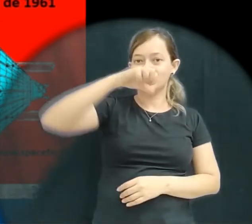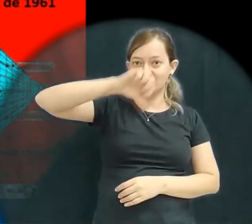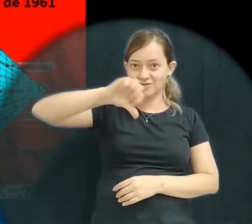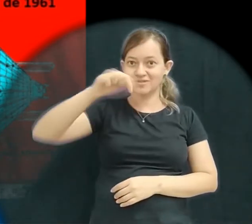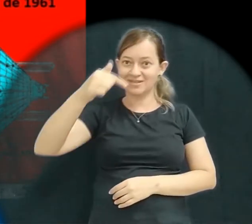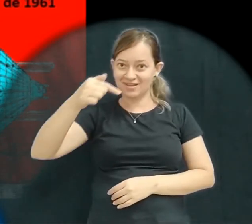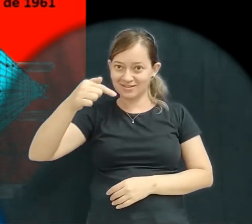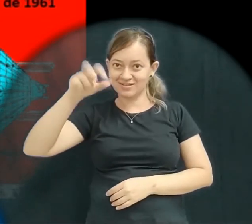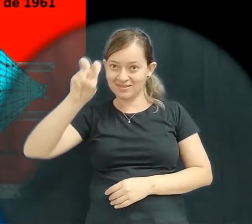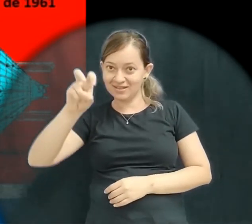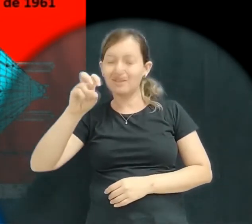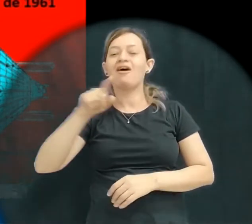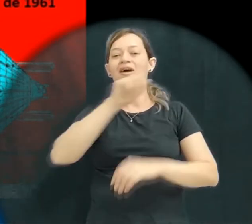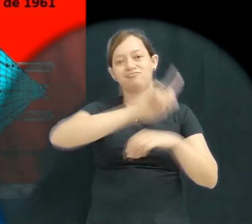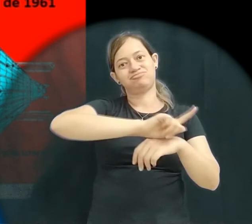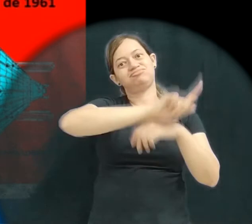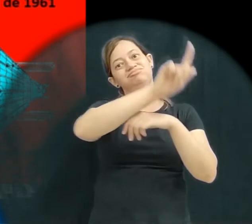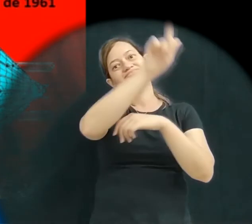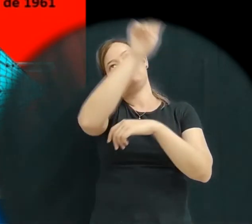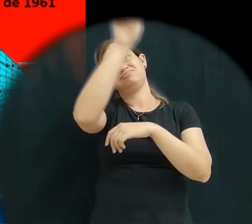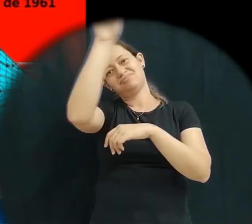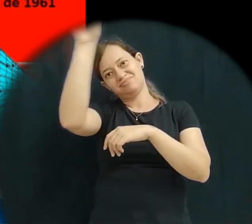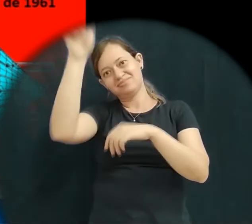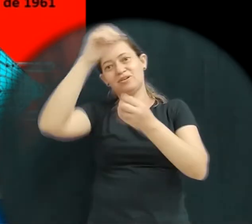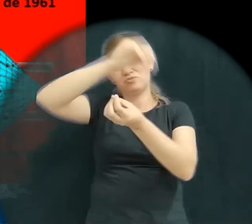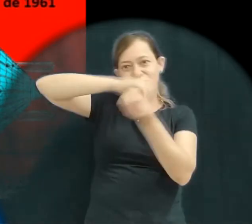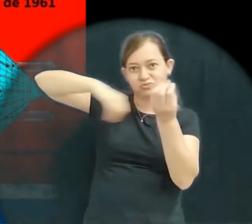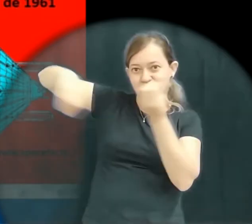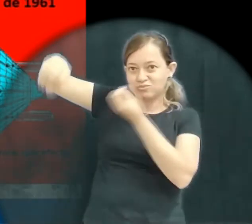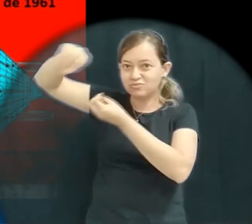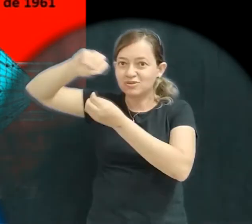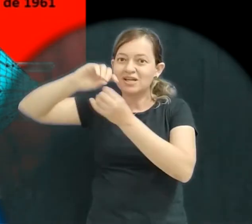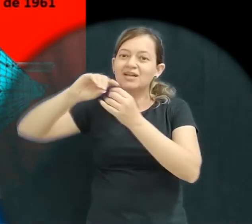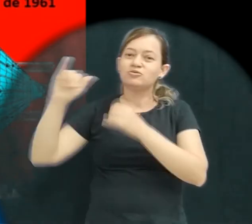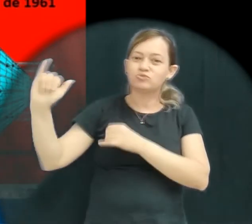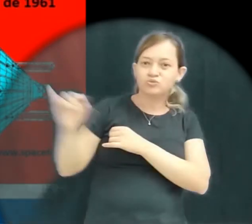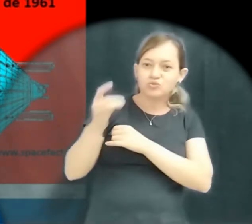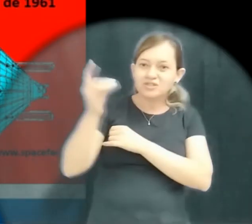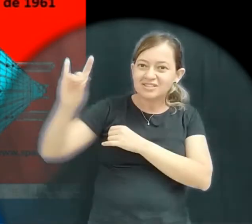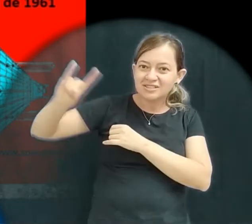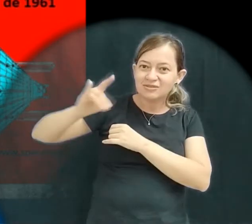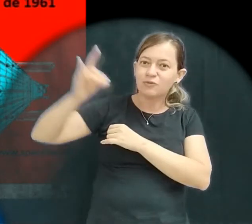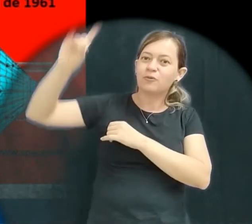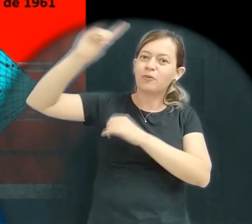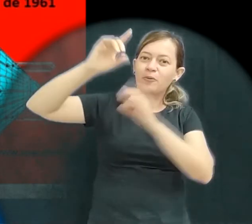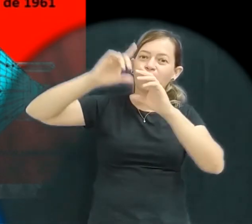tecnologia espacial. Já tinham a tecnologia de colocar em órbita um satélite. Esse satélite